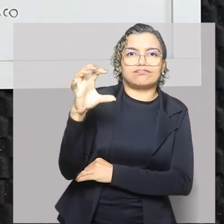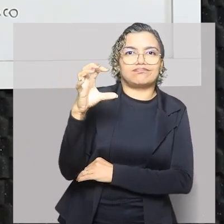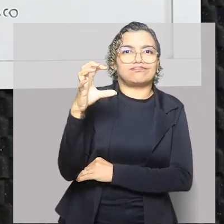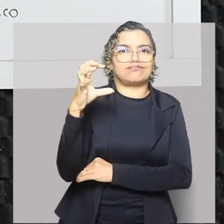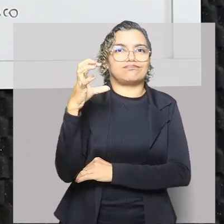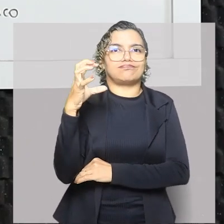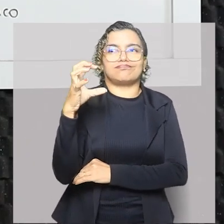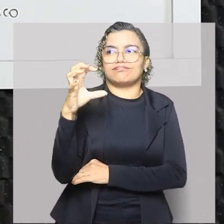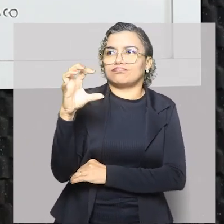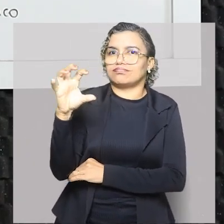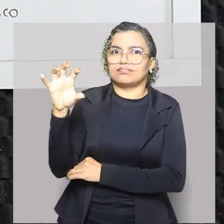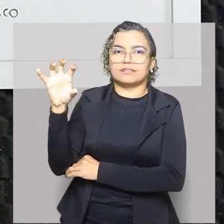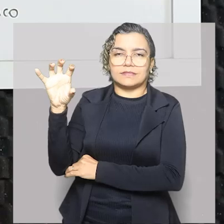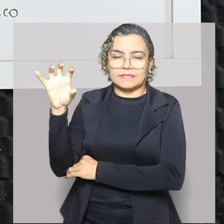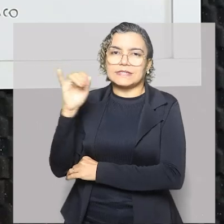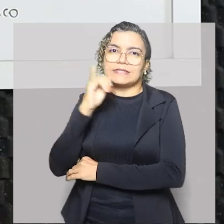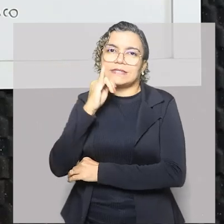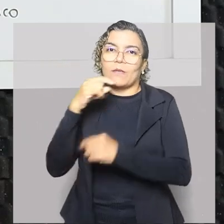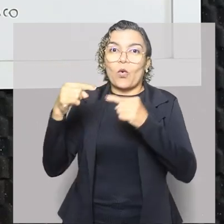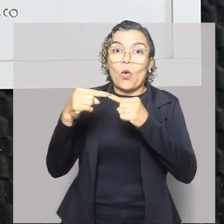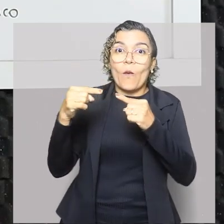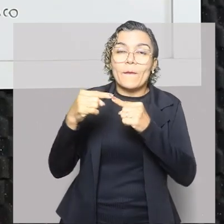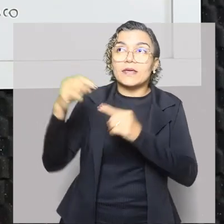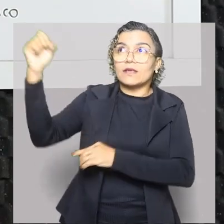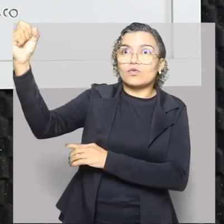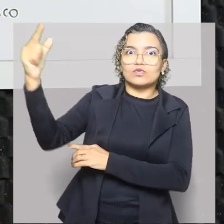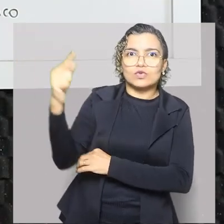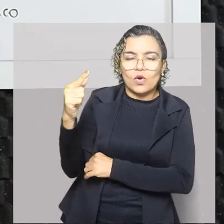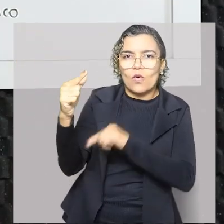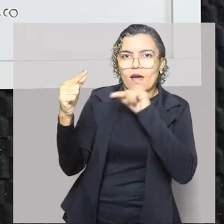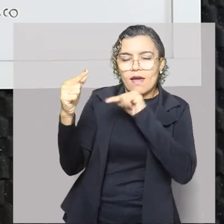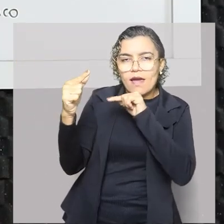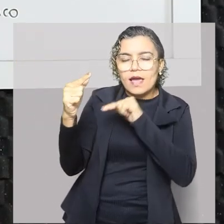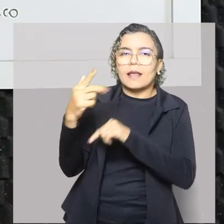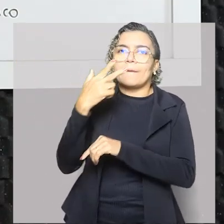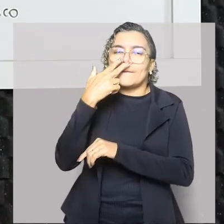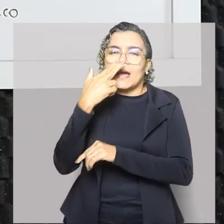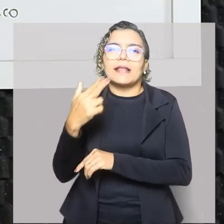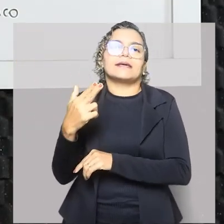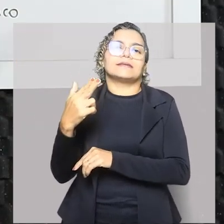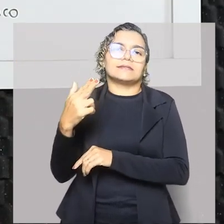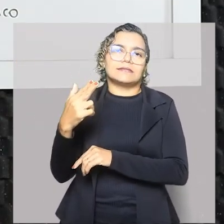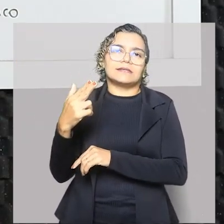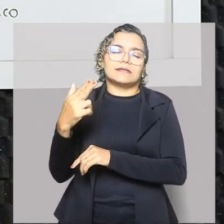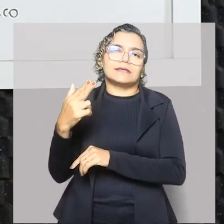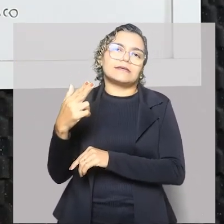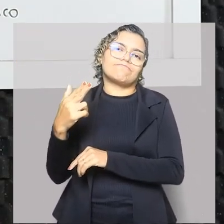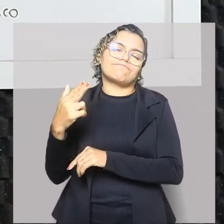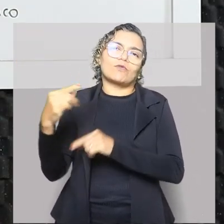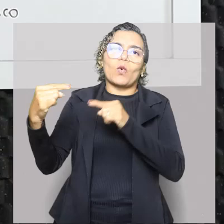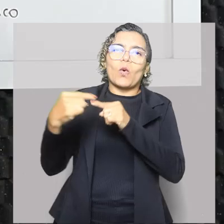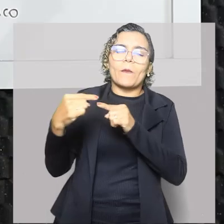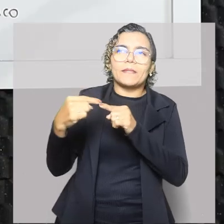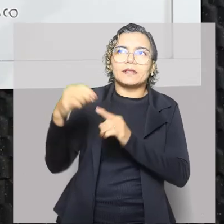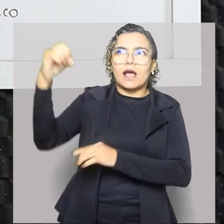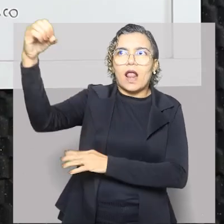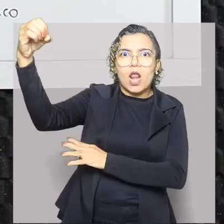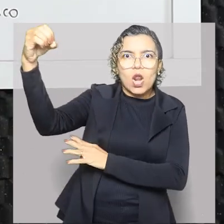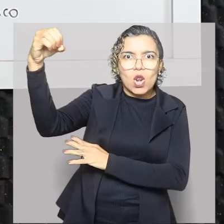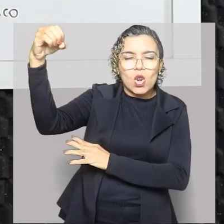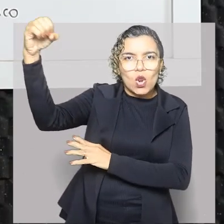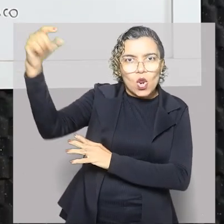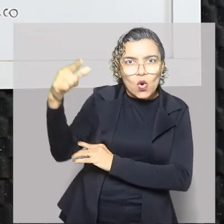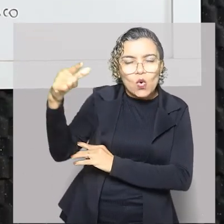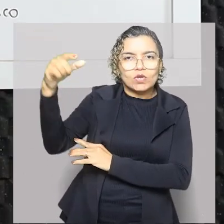a posição solar. Isso, gente, ela está respondendo a um estímulo que foi dado. O estímulo foi a luz, né? Que teve